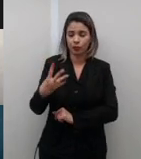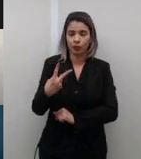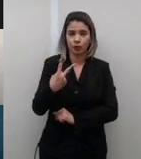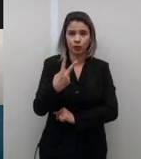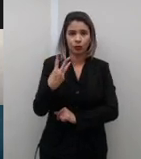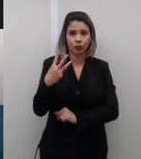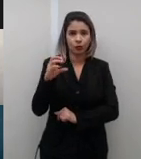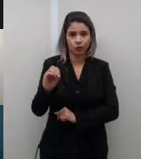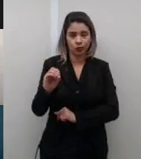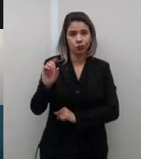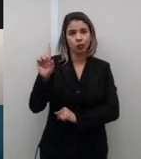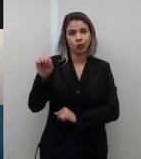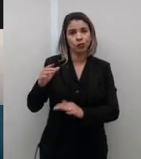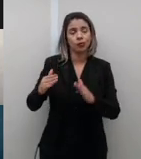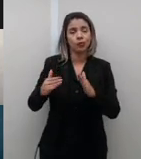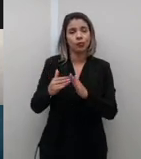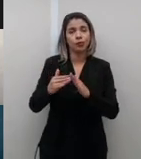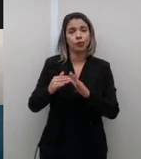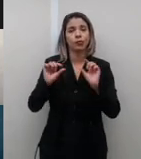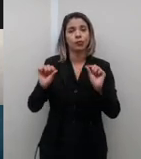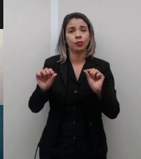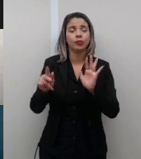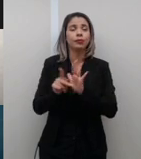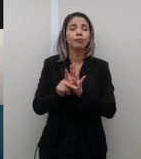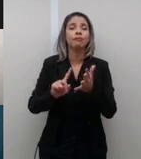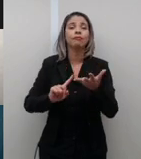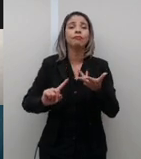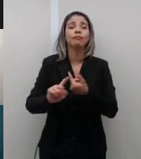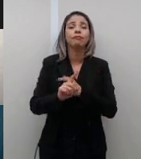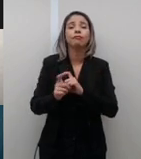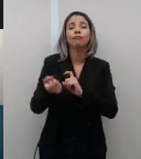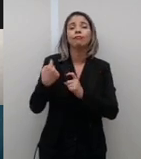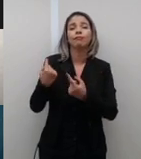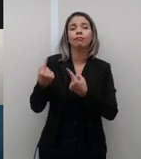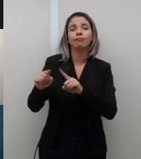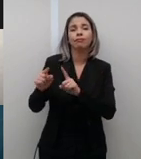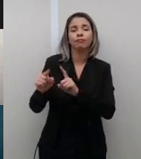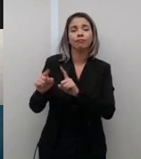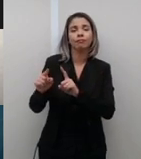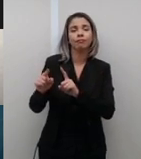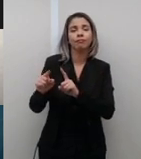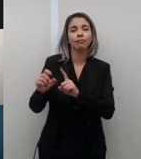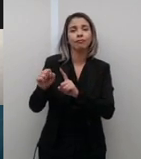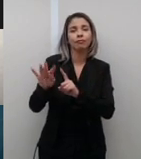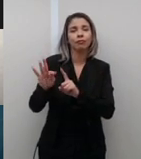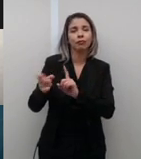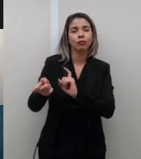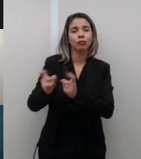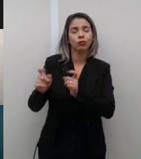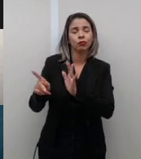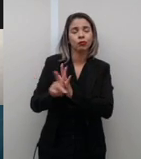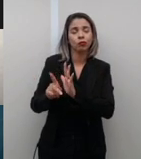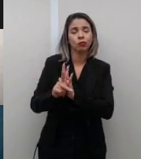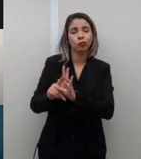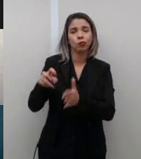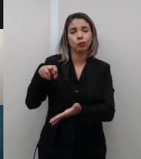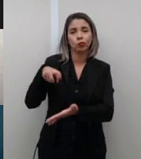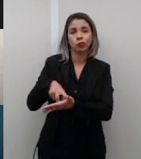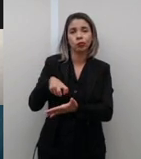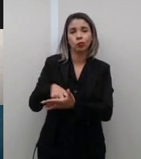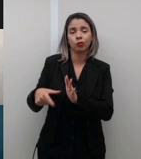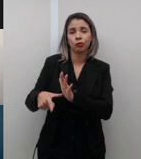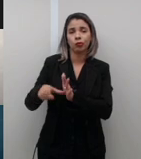adstrita, aspas, aos atos de improbidade administrativa culposos praticados na vigência do texto anterior da lei,